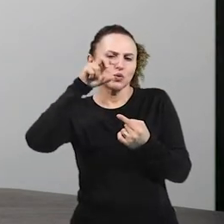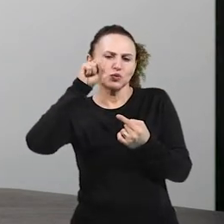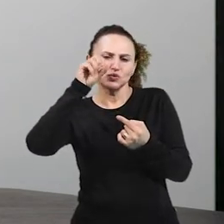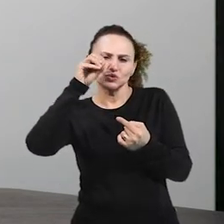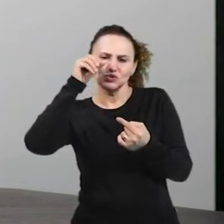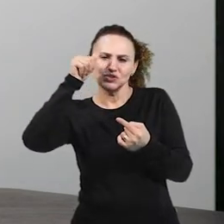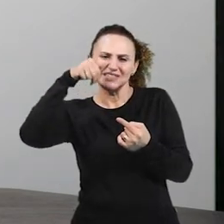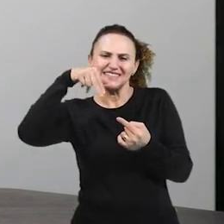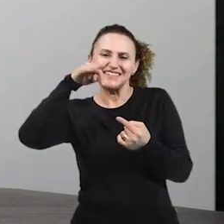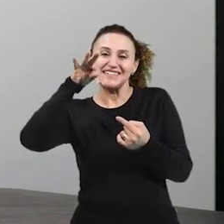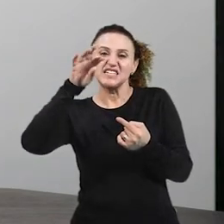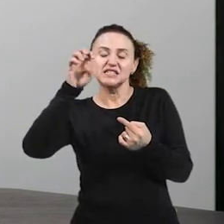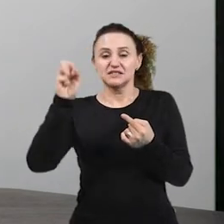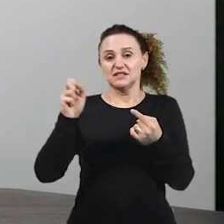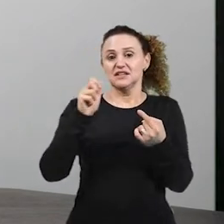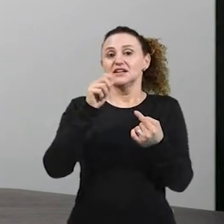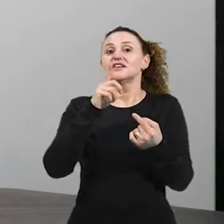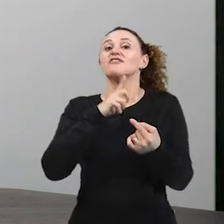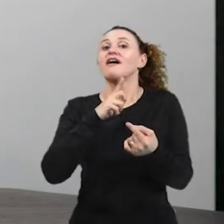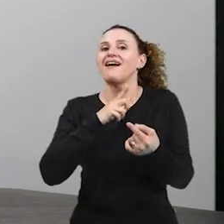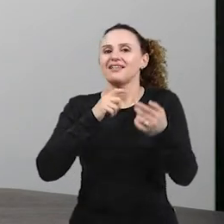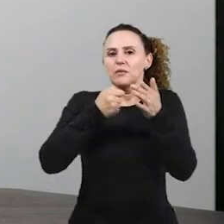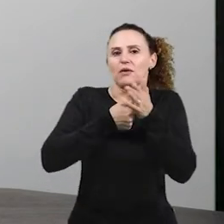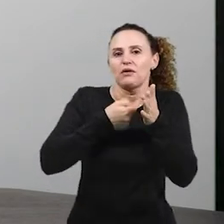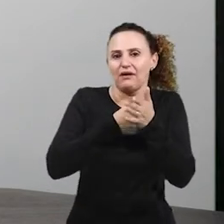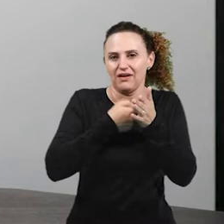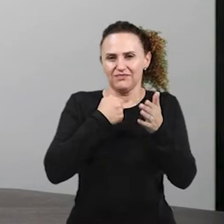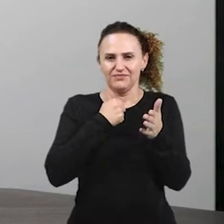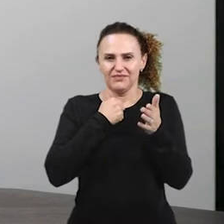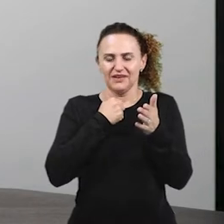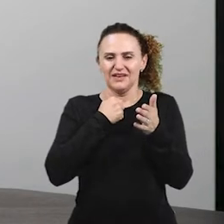sofrer bloqueio então o nosso laço